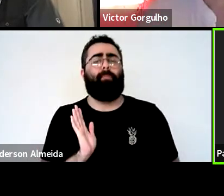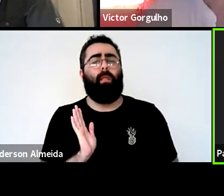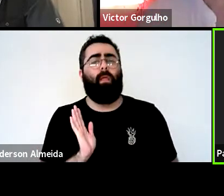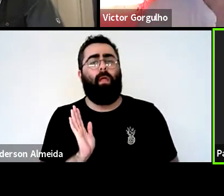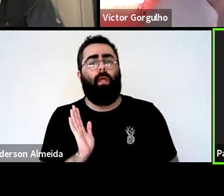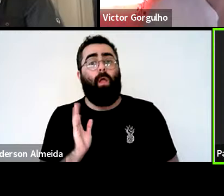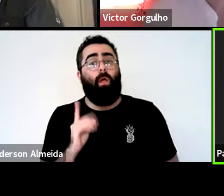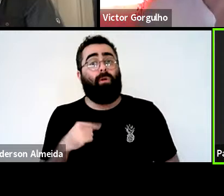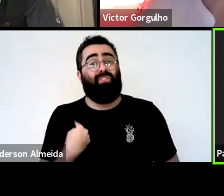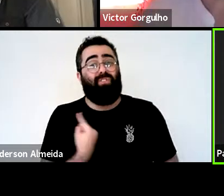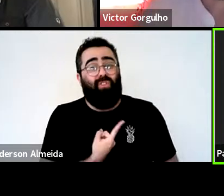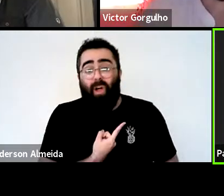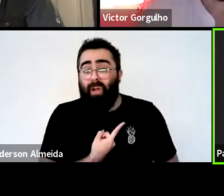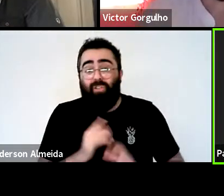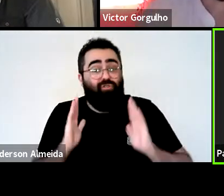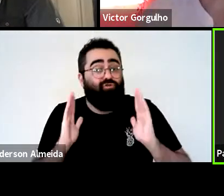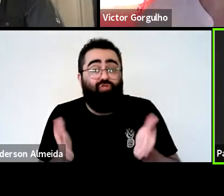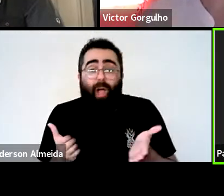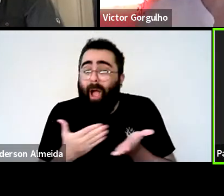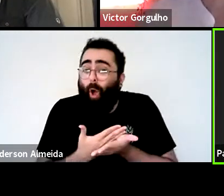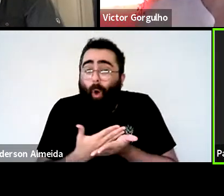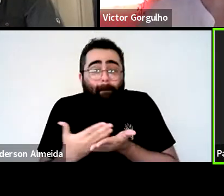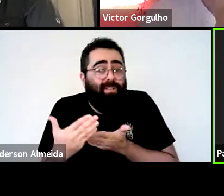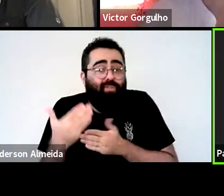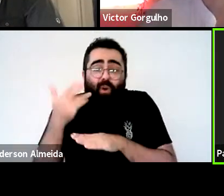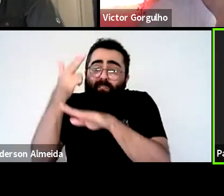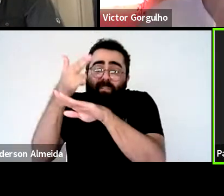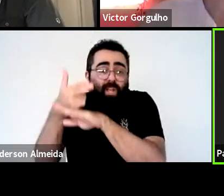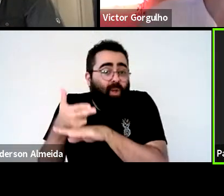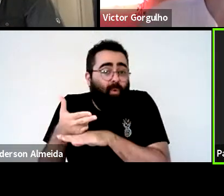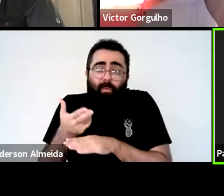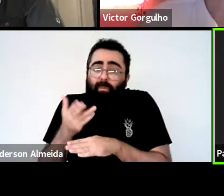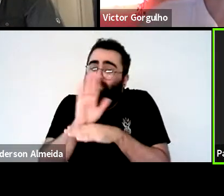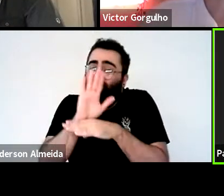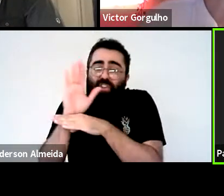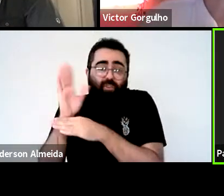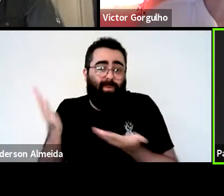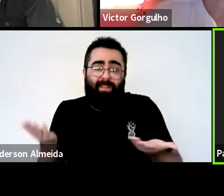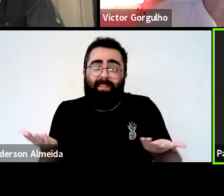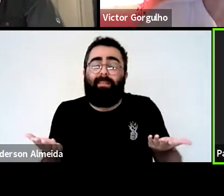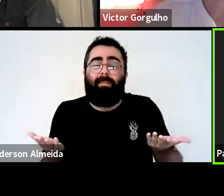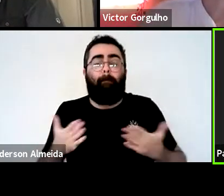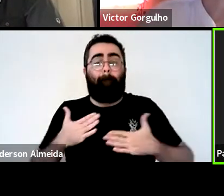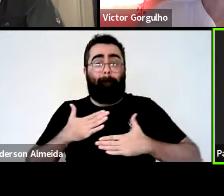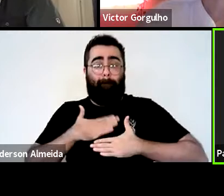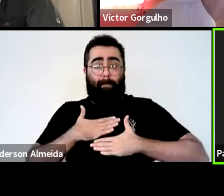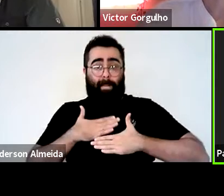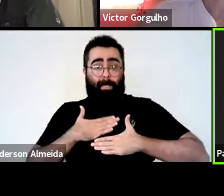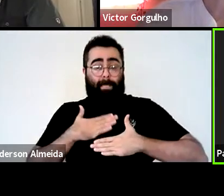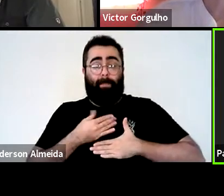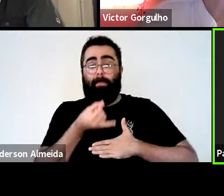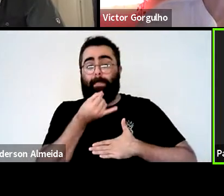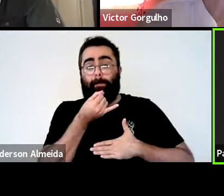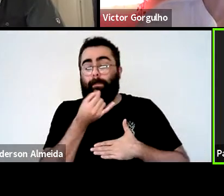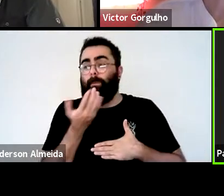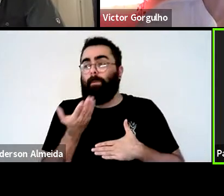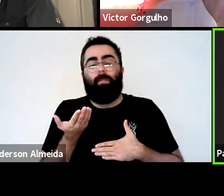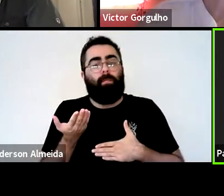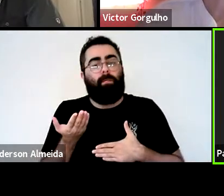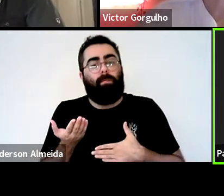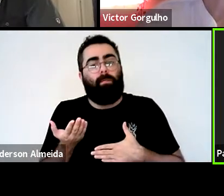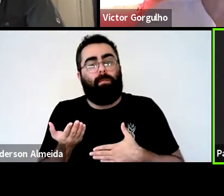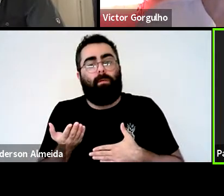está fazendo? E pelo menos para mim, assim, não vinha. Não era